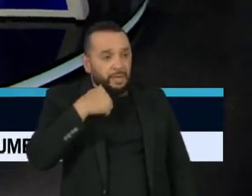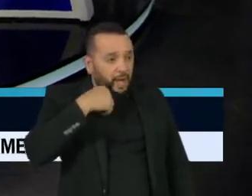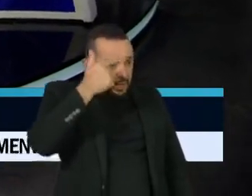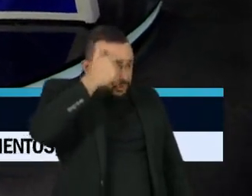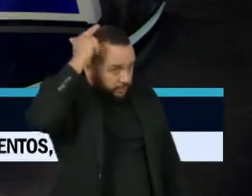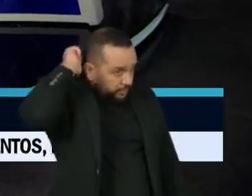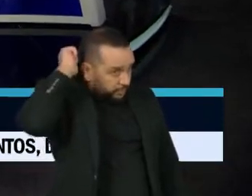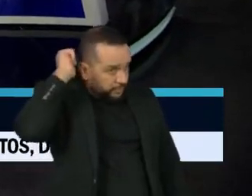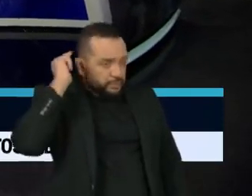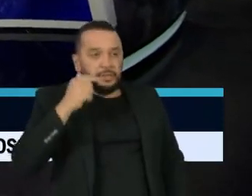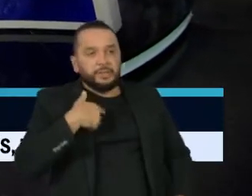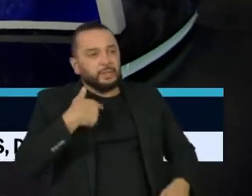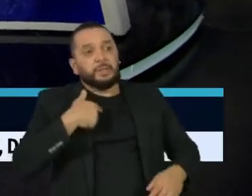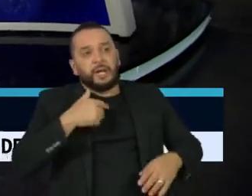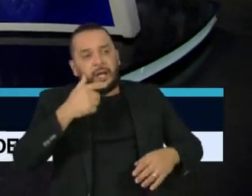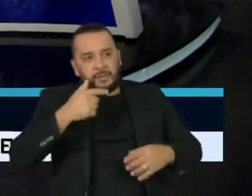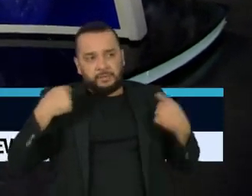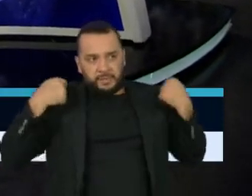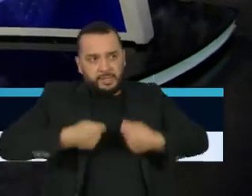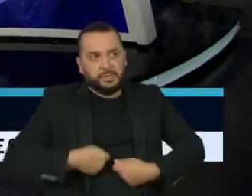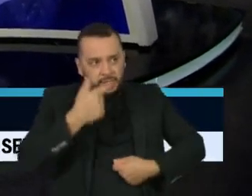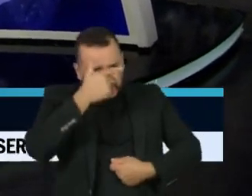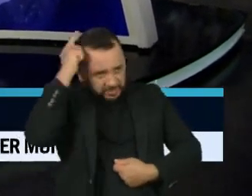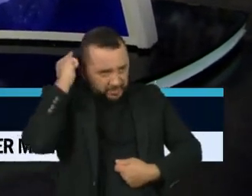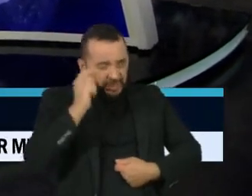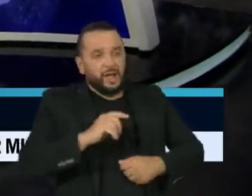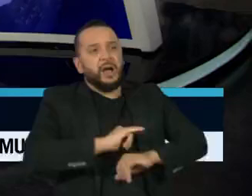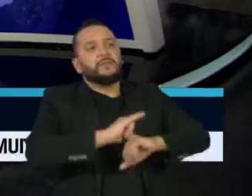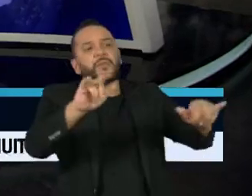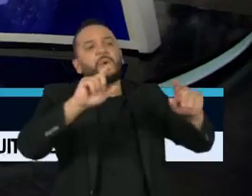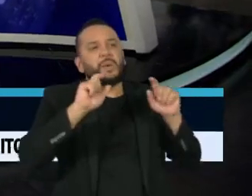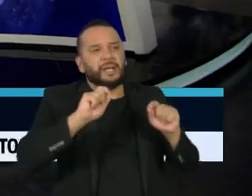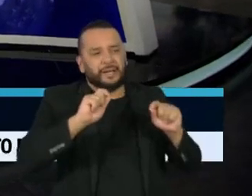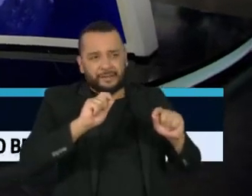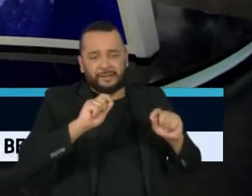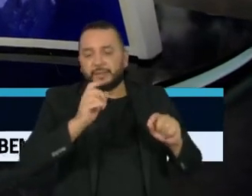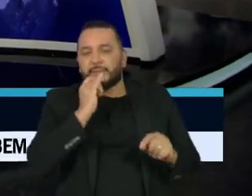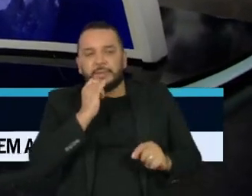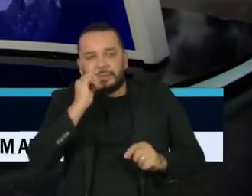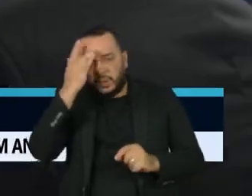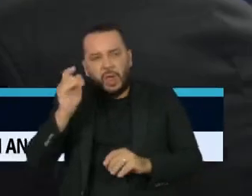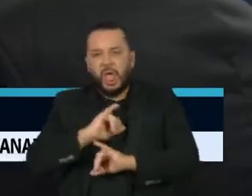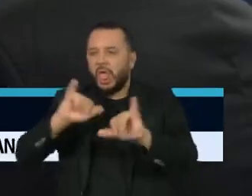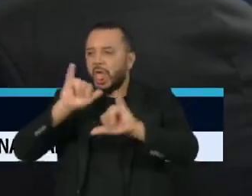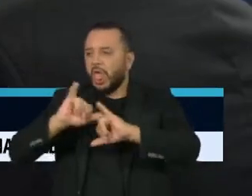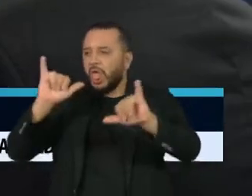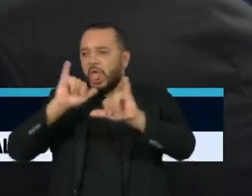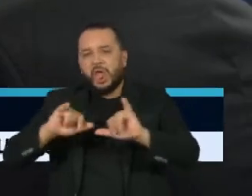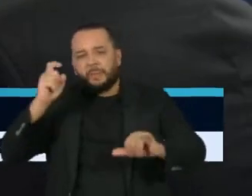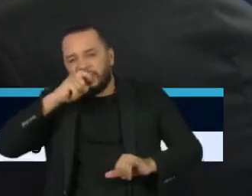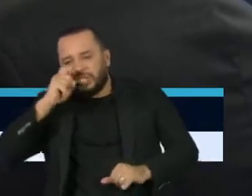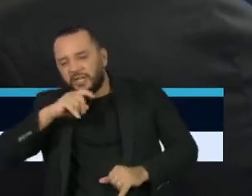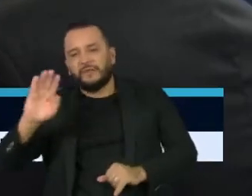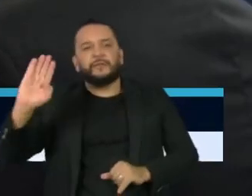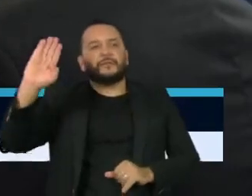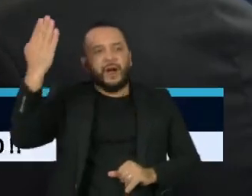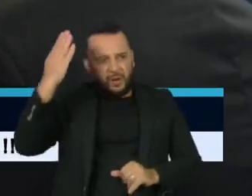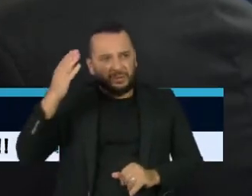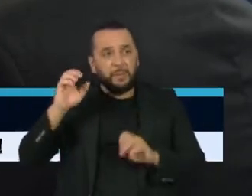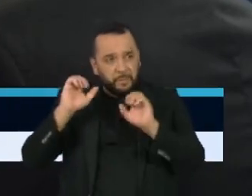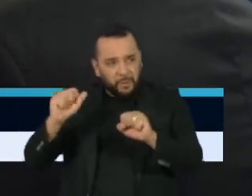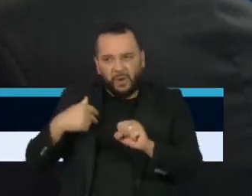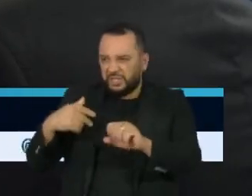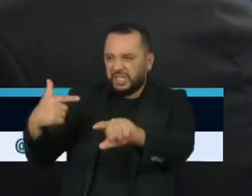notícias falsas será suficiente para caçar registro de candidatura e até de mandato. Vai dar confusão? Nós podemos